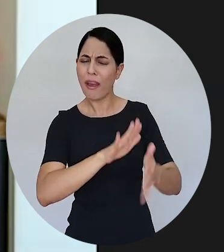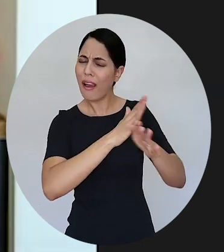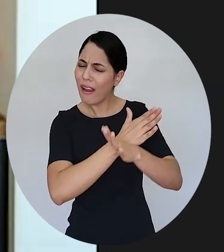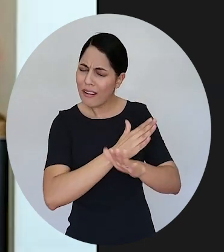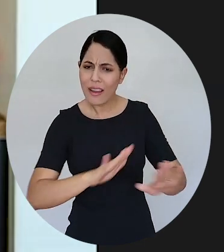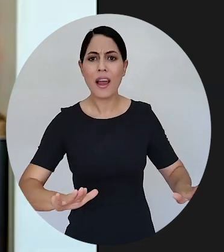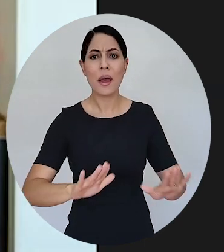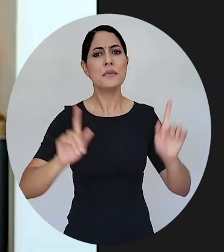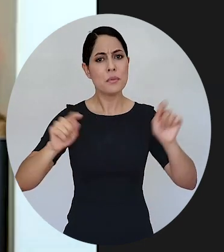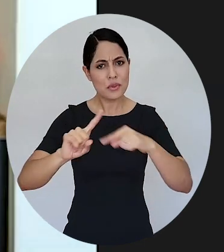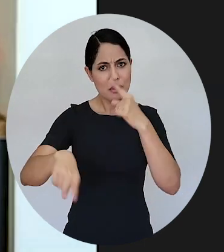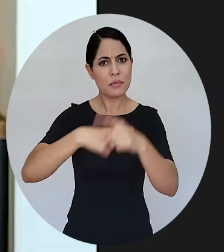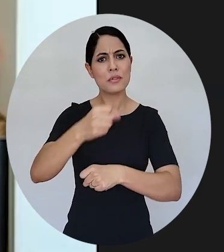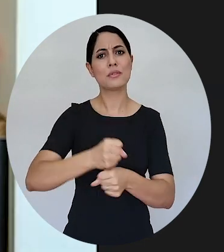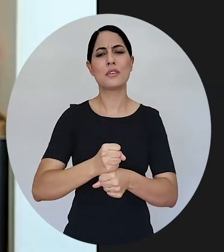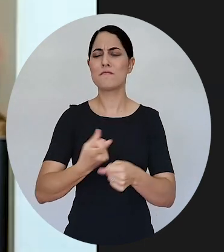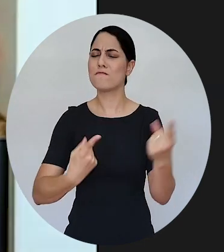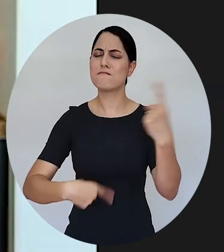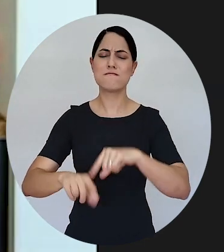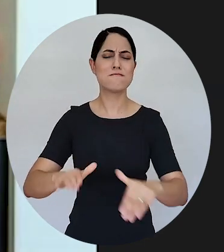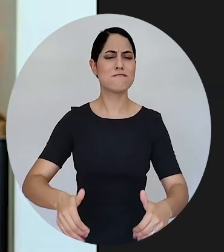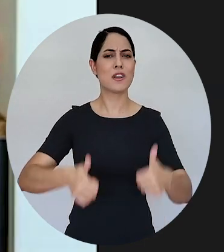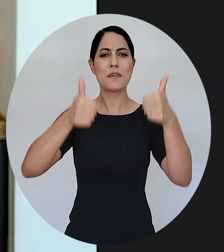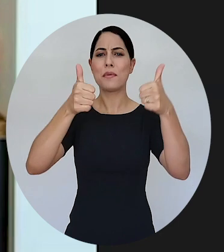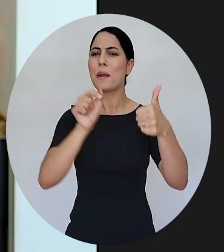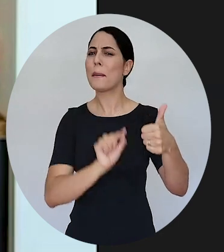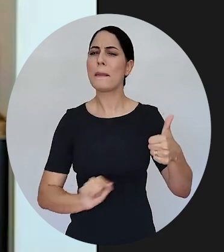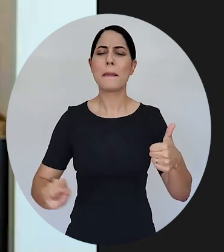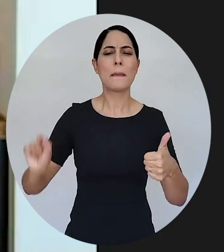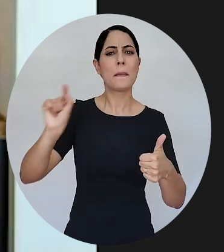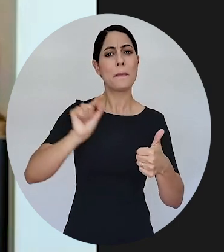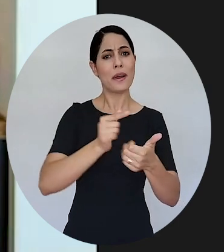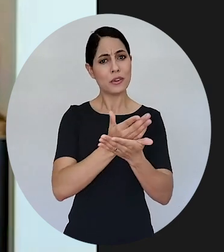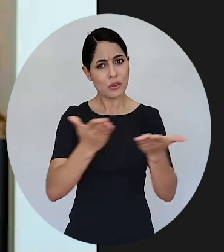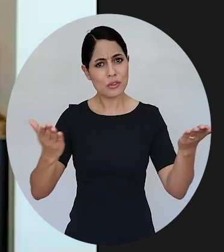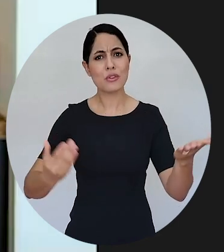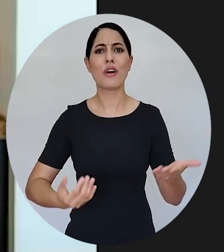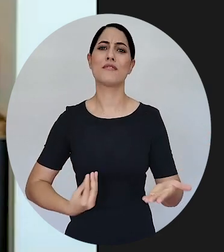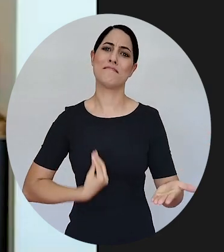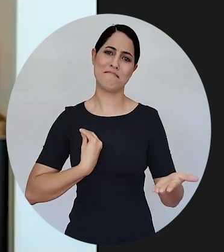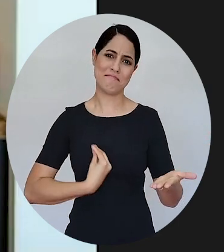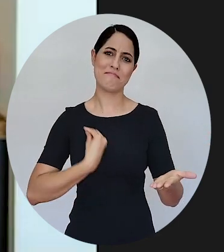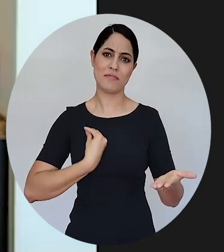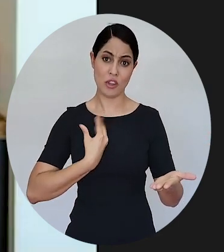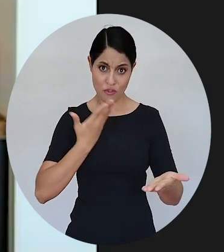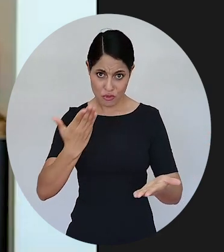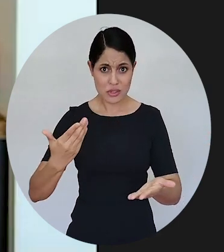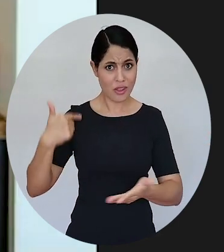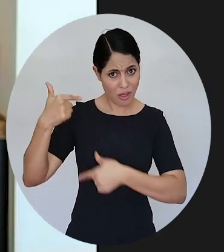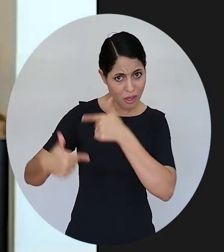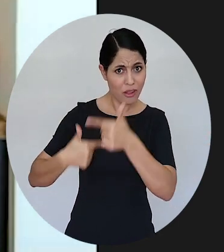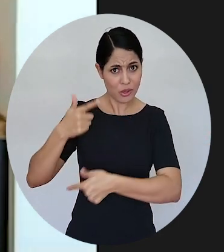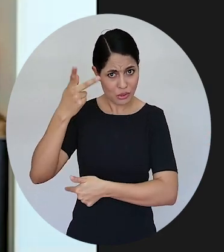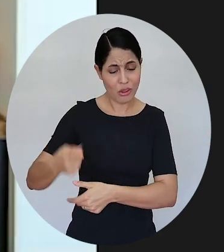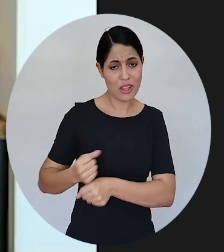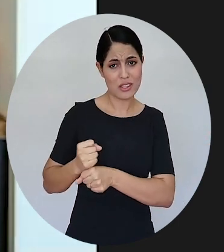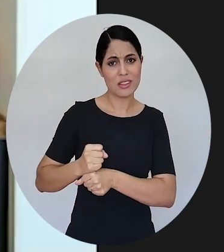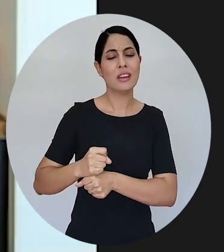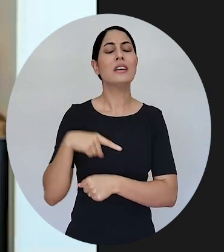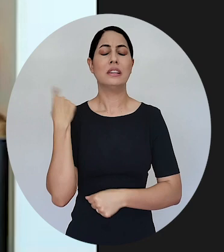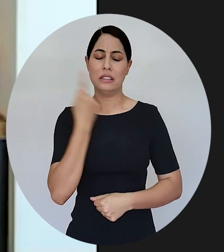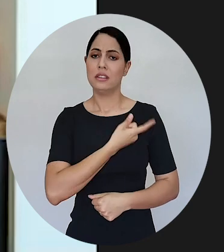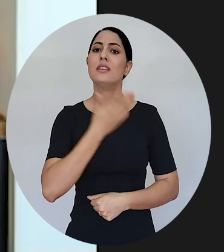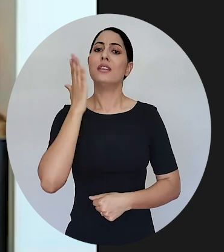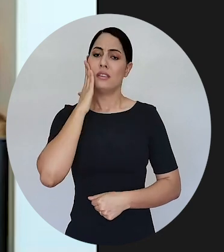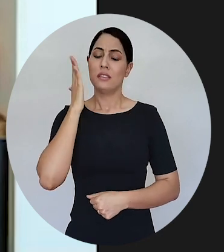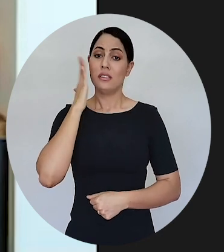que 2021 seja um ano muito melhor para todos nós, para você que lutou com tanto ardor ao longo desse ano. Nós